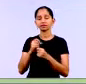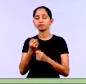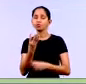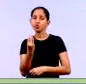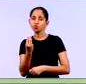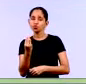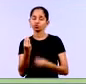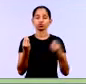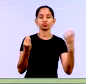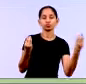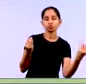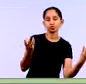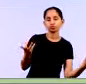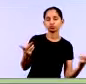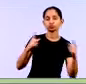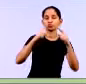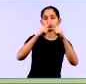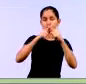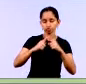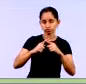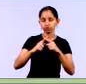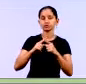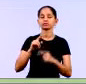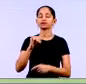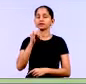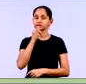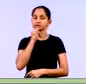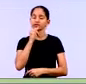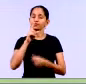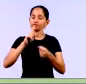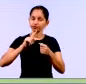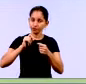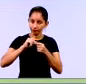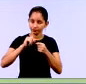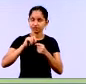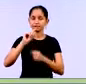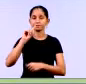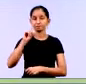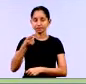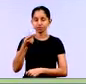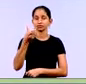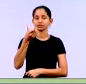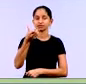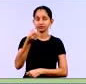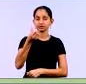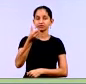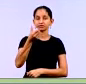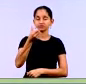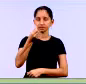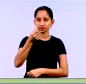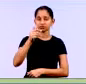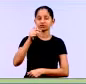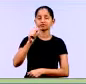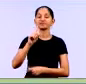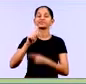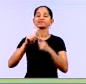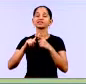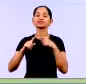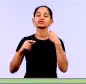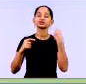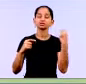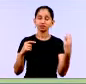matérias-primas. Então, se eu multiplicar 1.067 vezes 3, eu vou ter, deixa eu ver